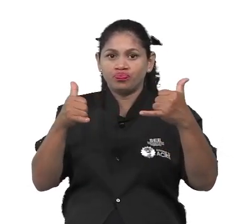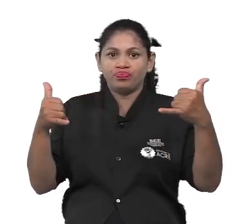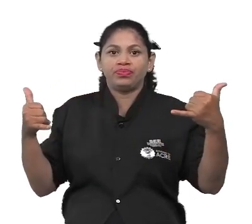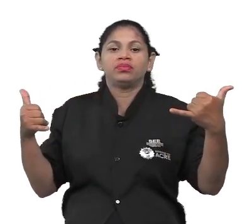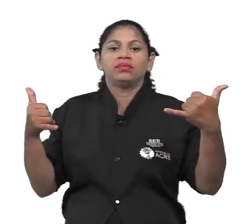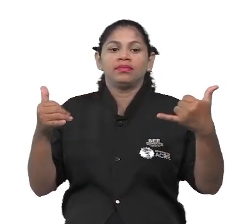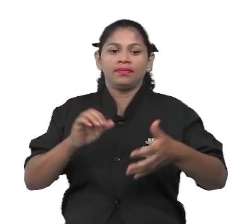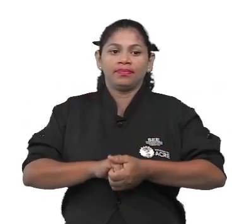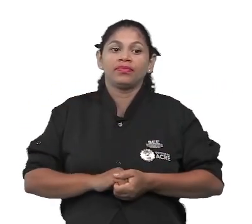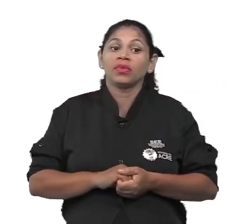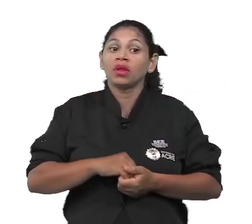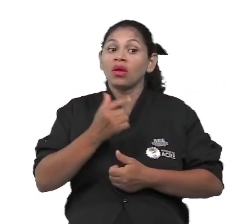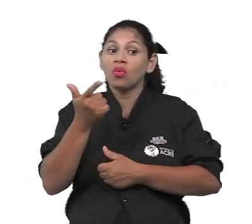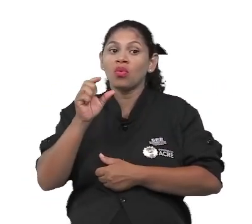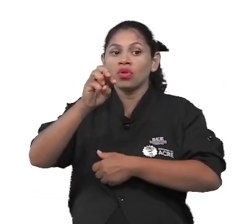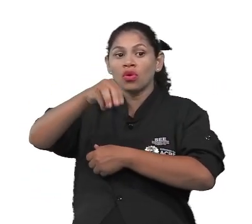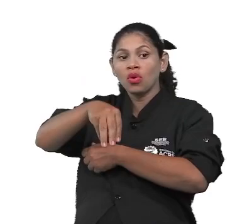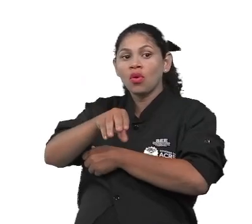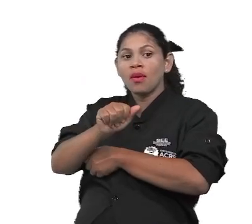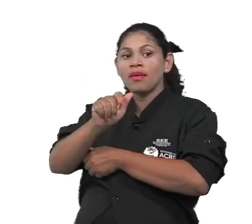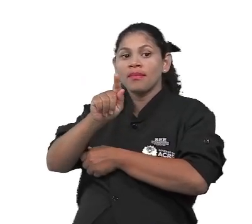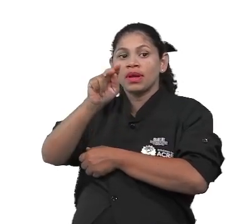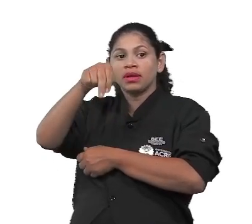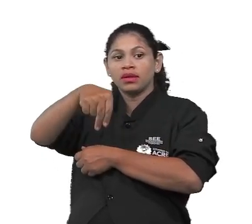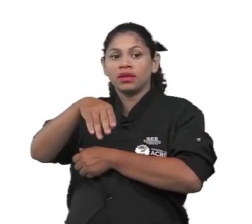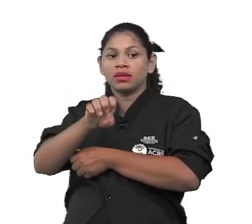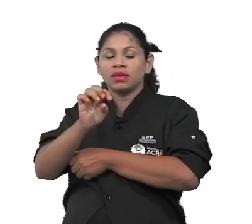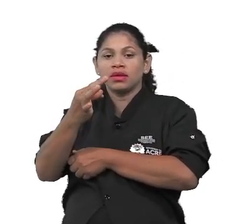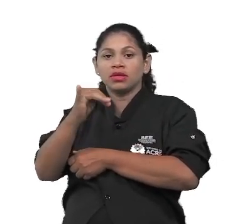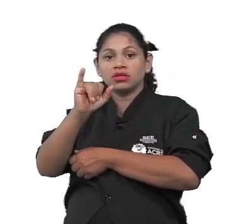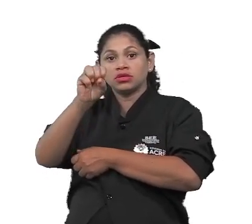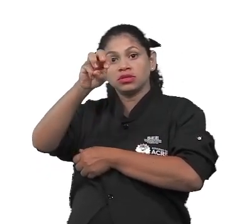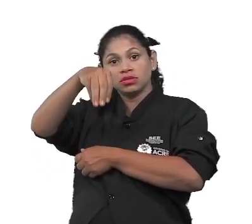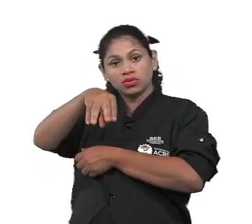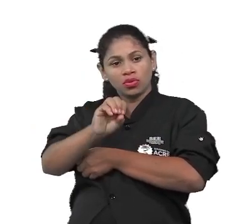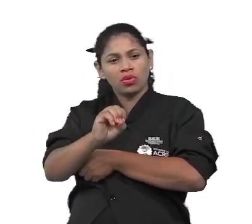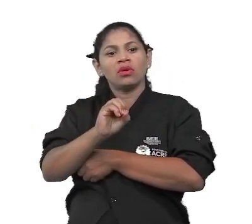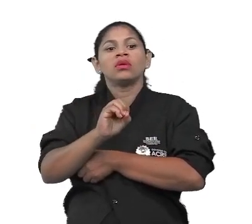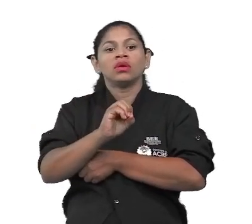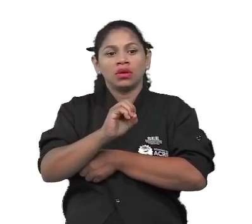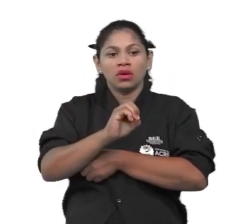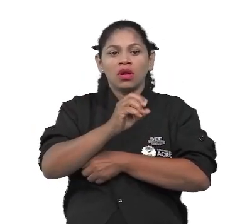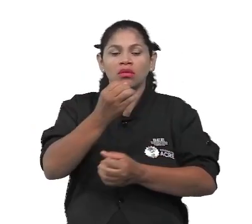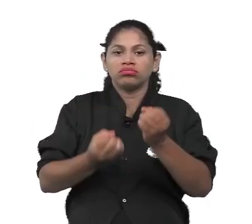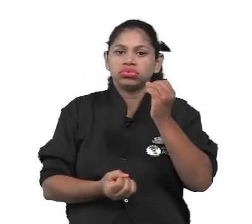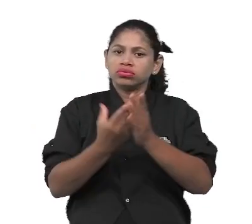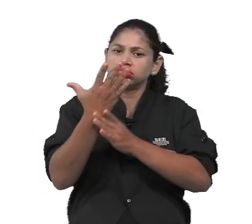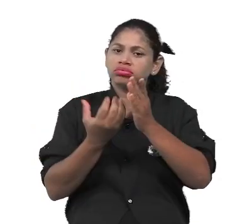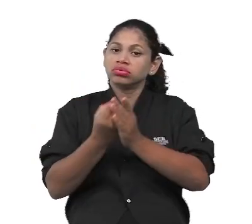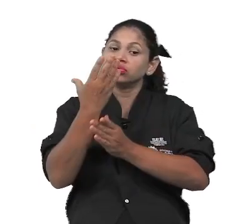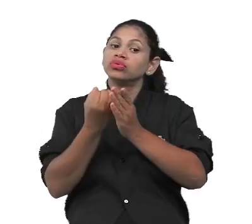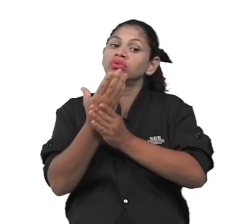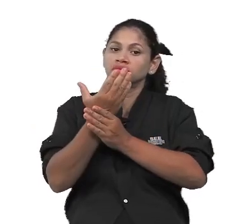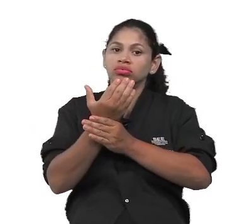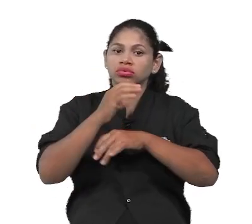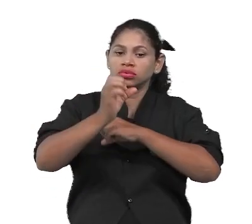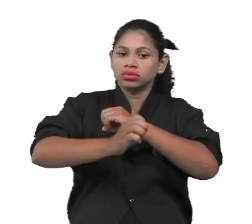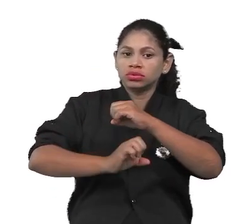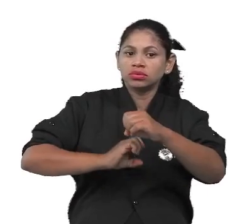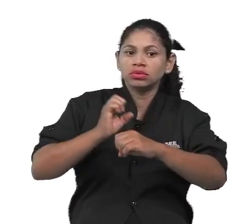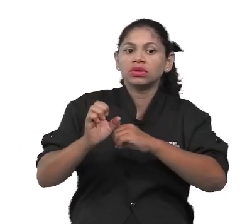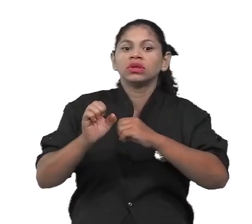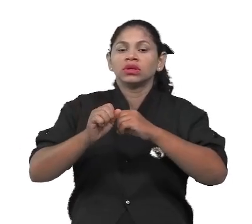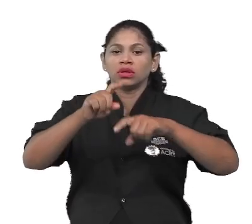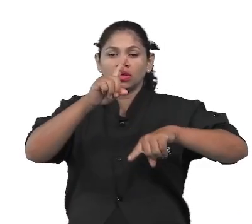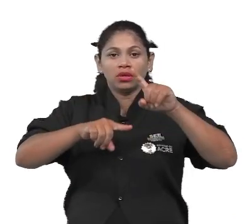magnetismo? É a propriedade ali dos materiais como ímãs de gerar campos magnéticos atraindo ou repelindo